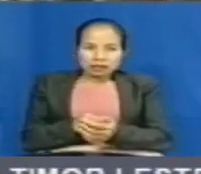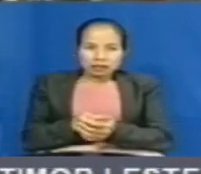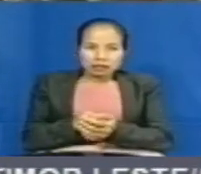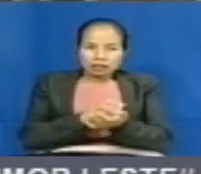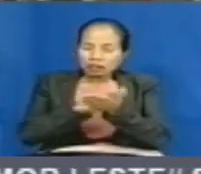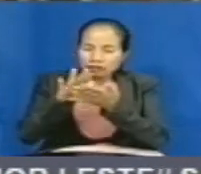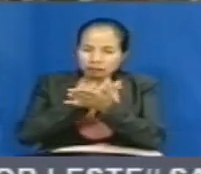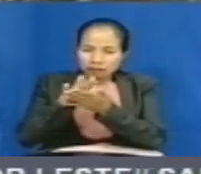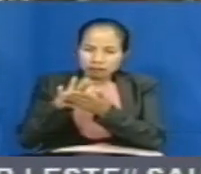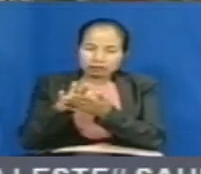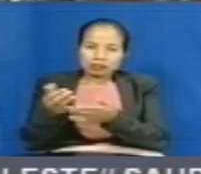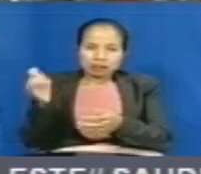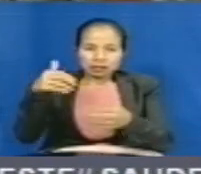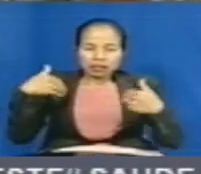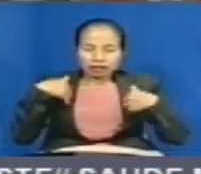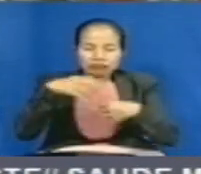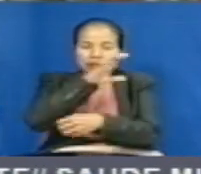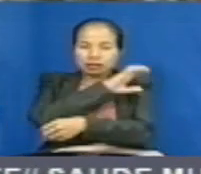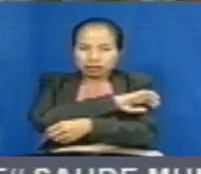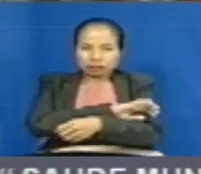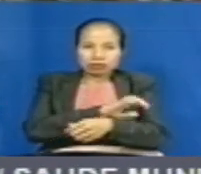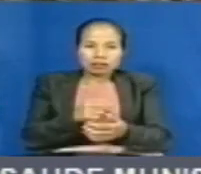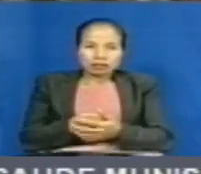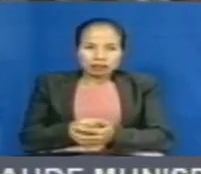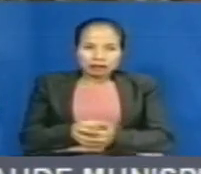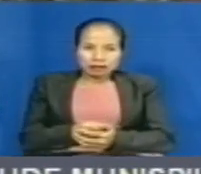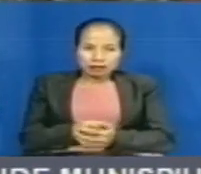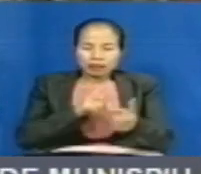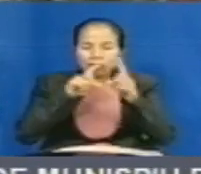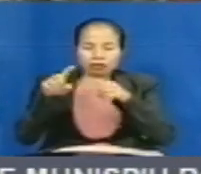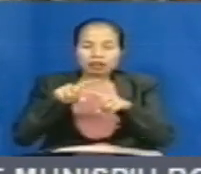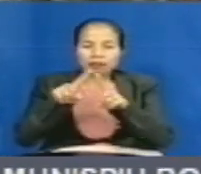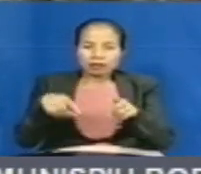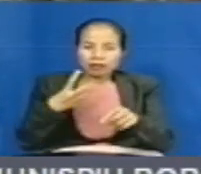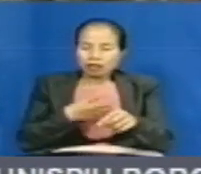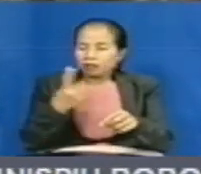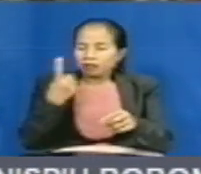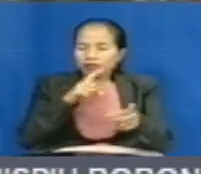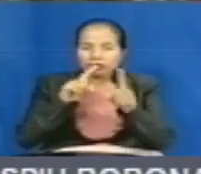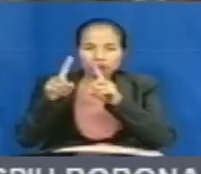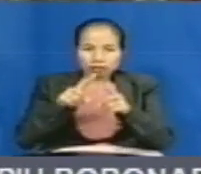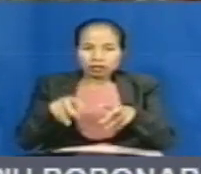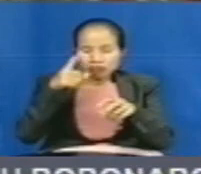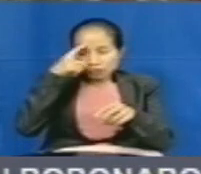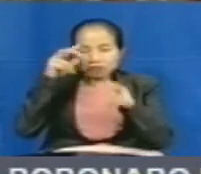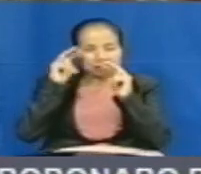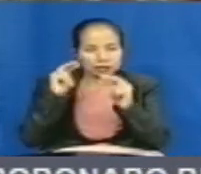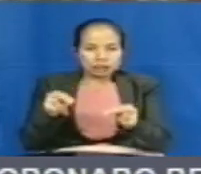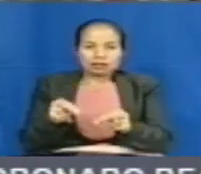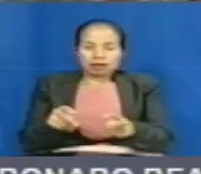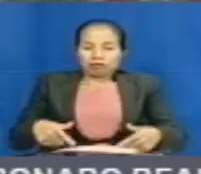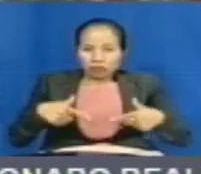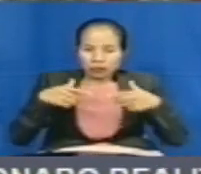se fisira ya seguranças, mai kole dungi idane. Mas ami respon na fating tamba nesida.